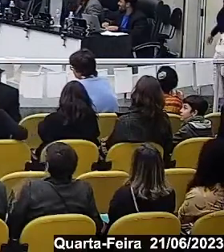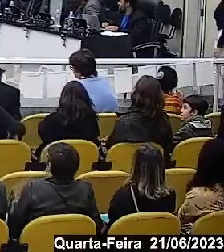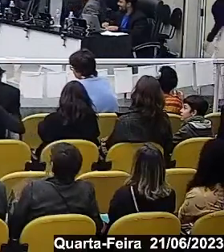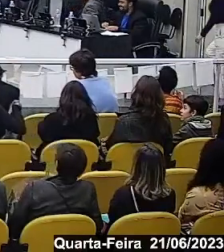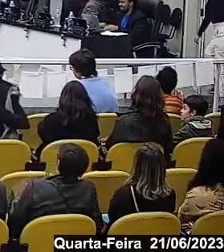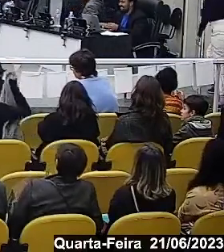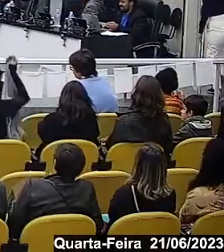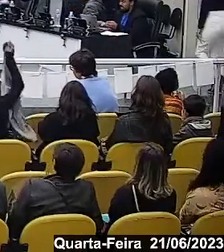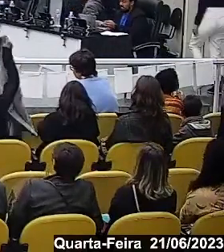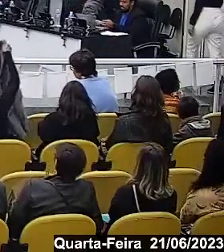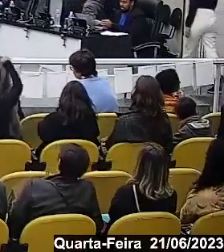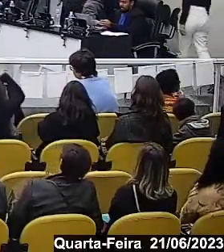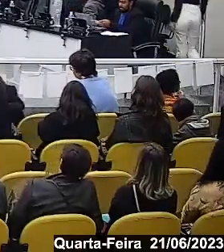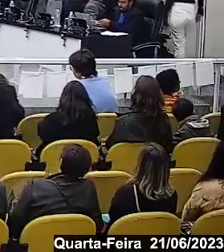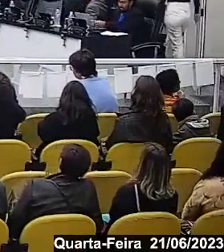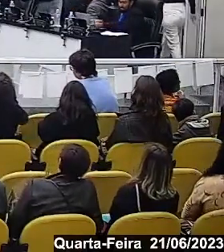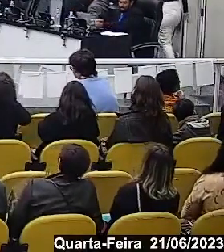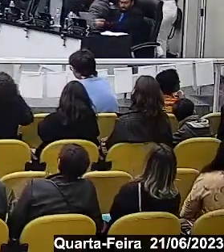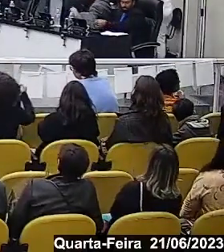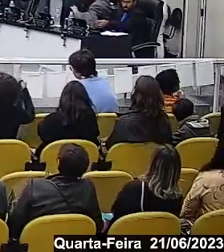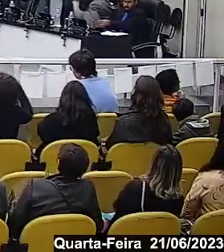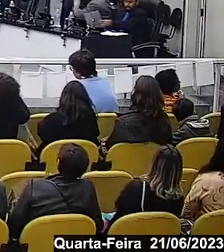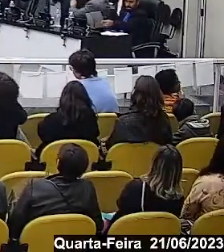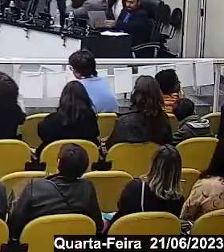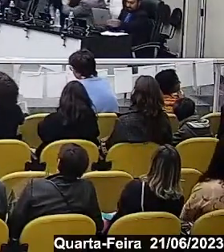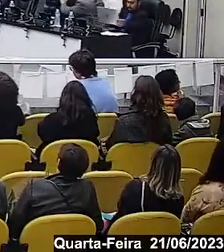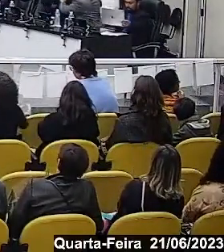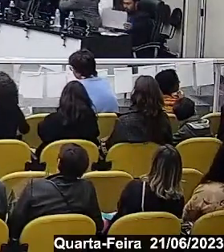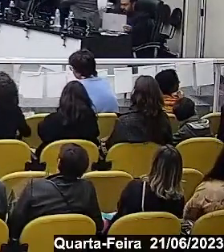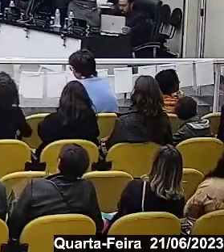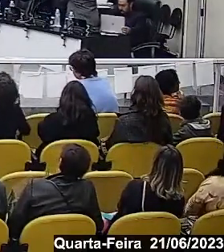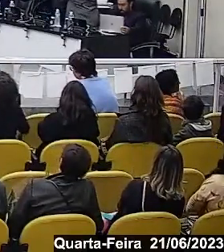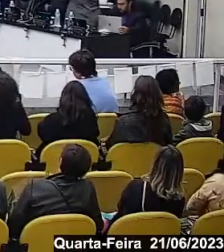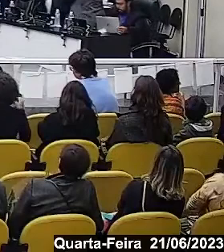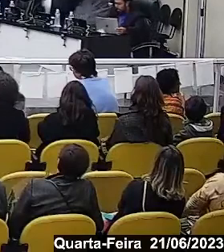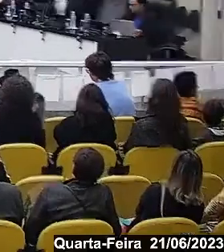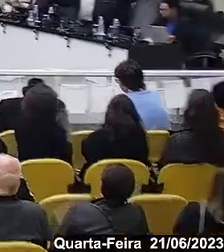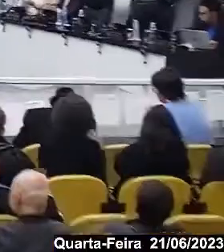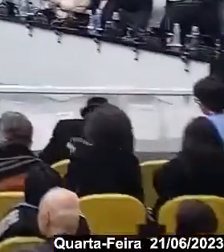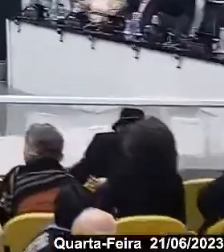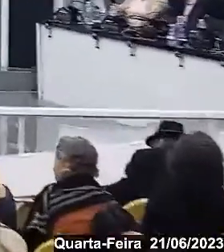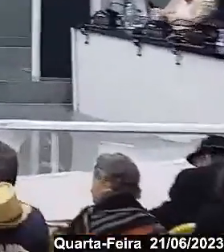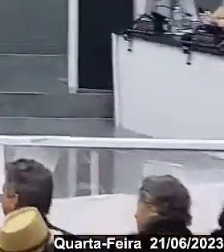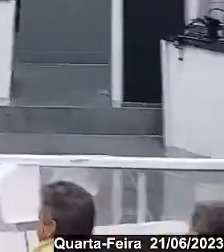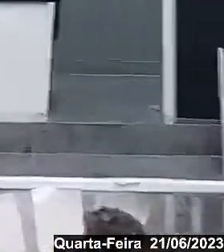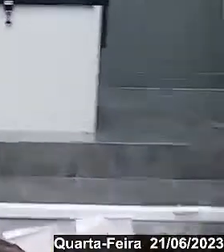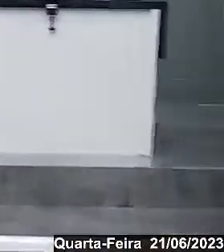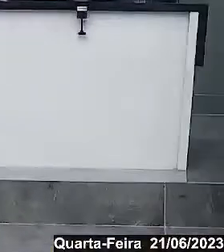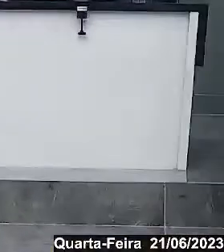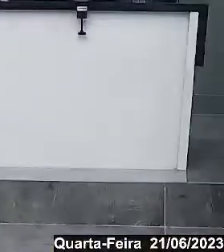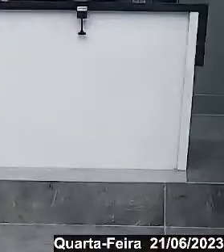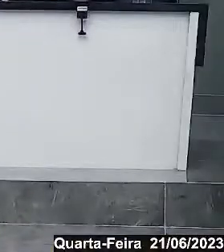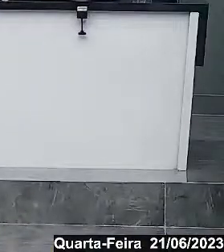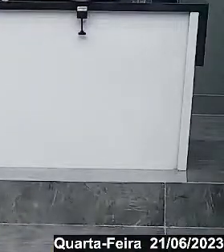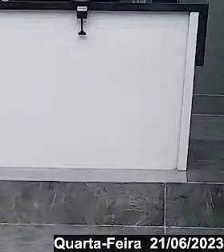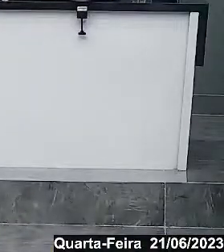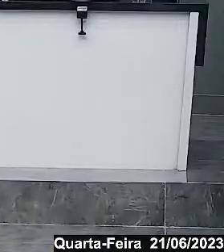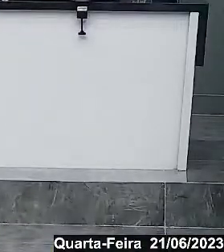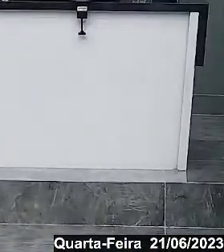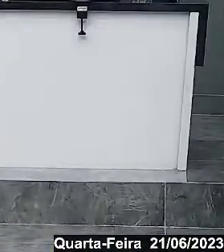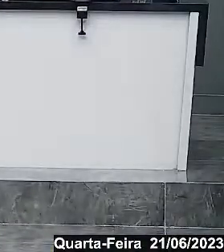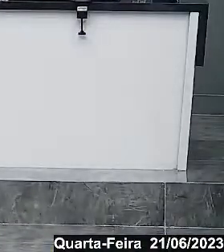a todos, que Deus abençoe aí, que Deus possa honrar a gente mais um dia maravilhoso. Presidente, vendo aqui é número legal.